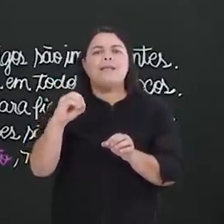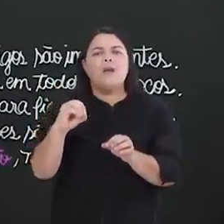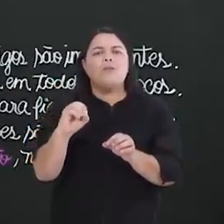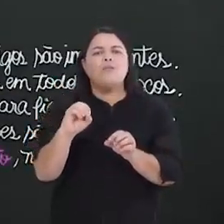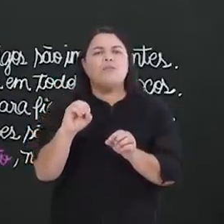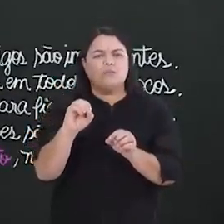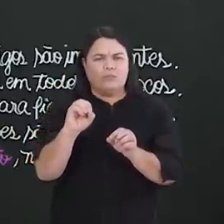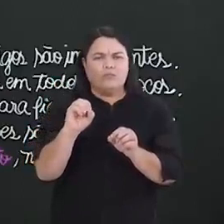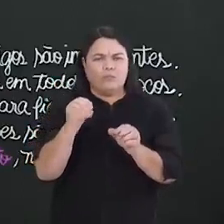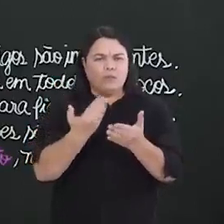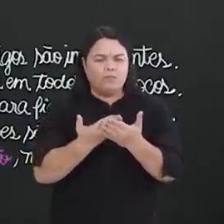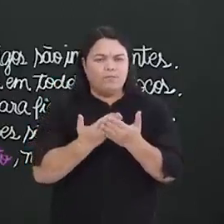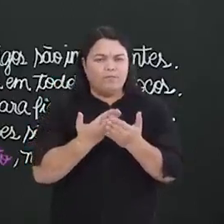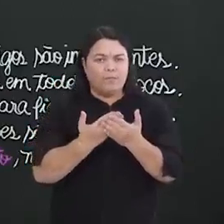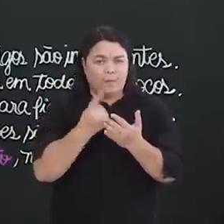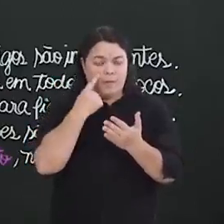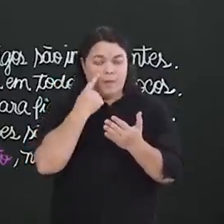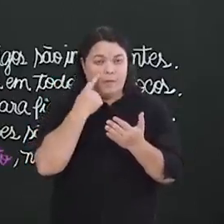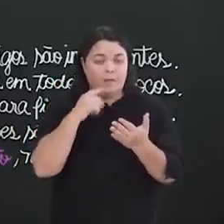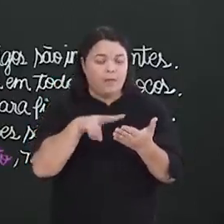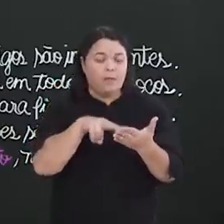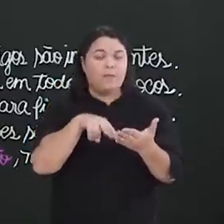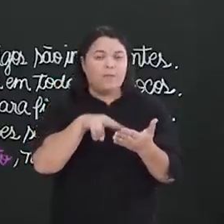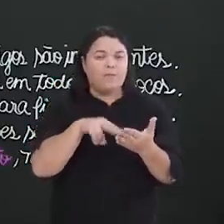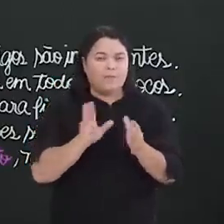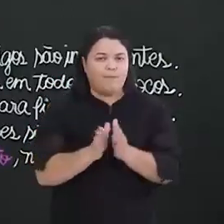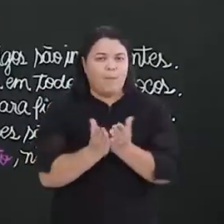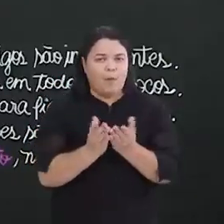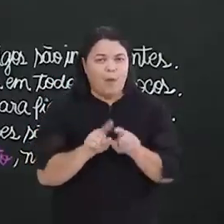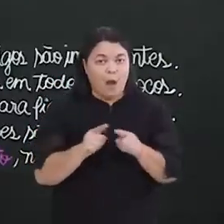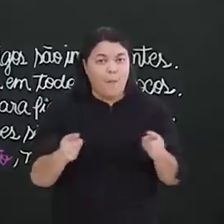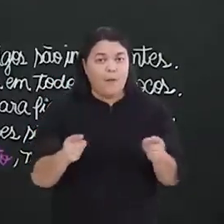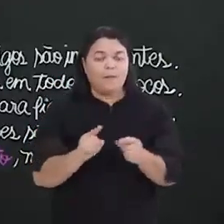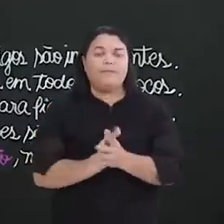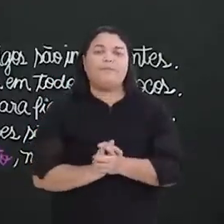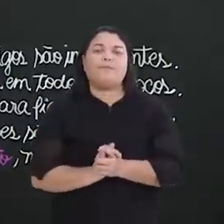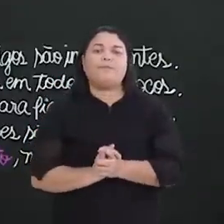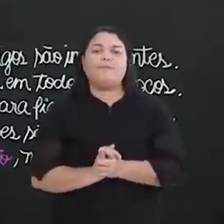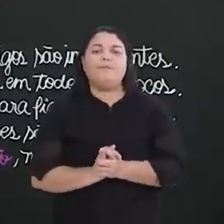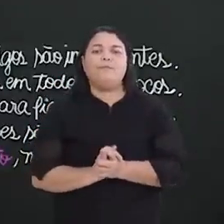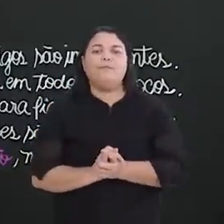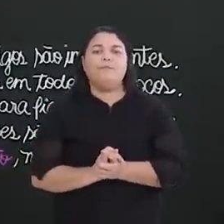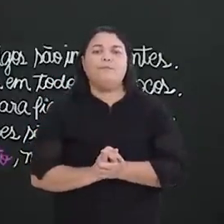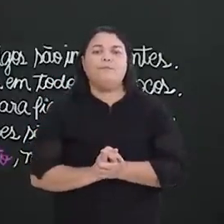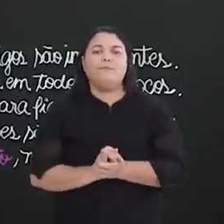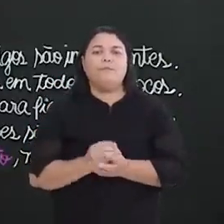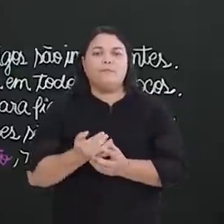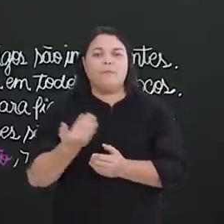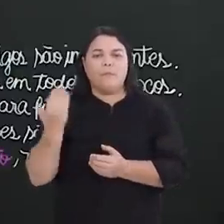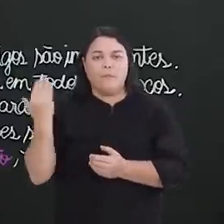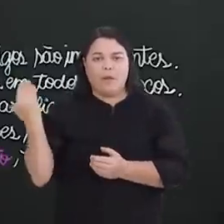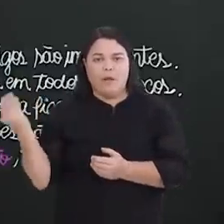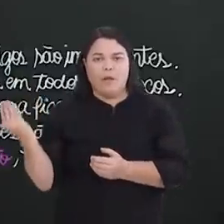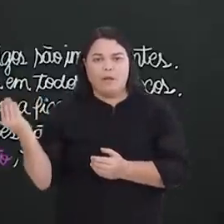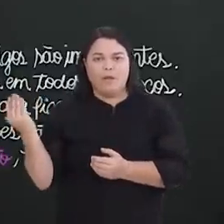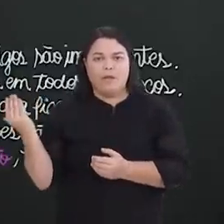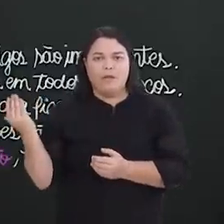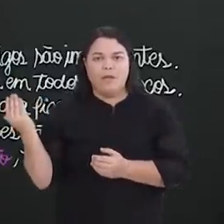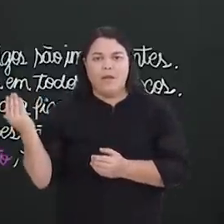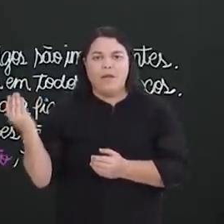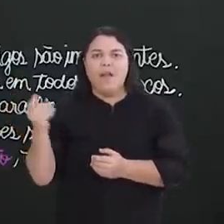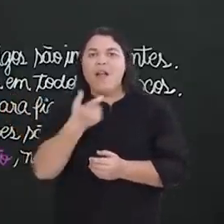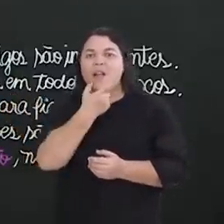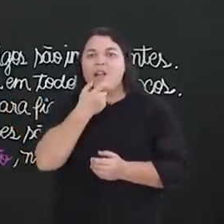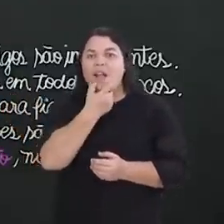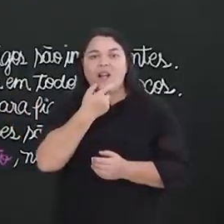ok? Você encontra no livro, encontra na gramática dessa forma, período composto por coordenação. Bom, temos aqui um indicativo de liberdade, né? A